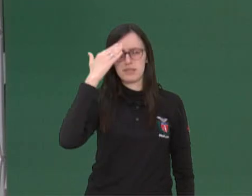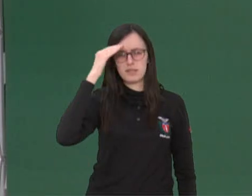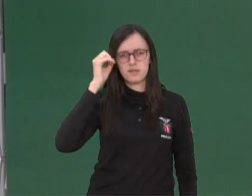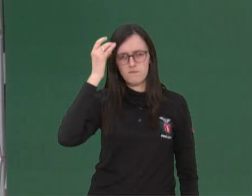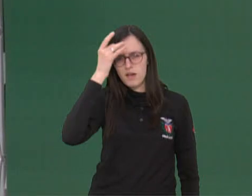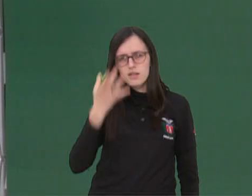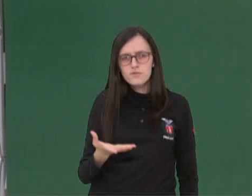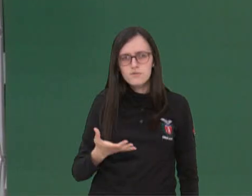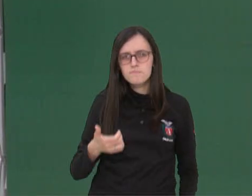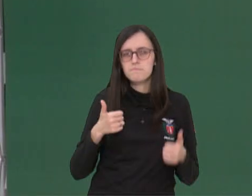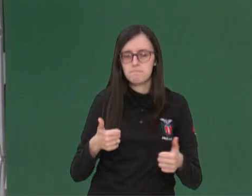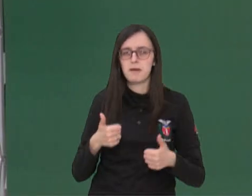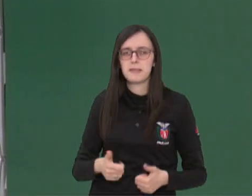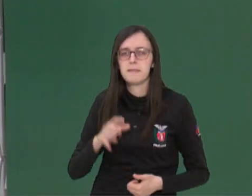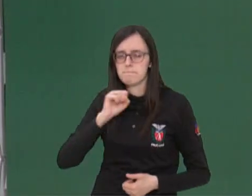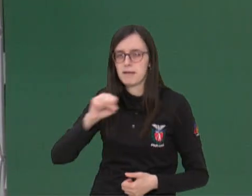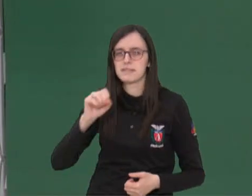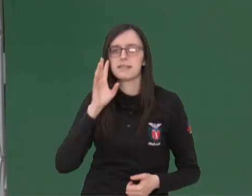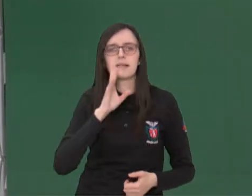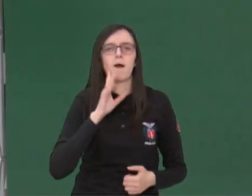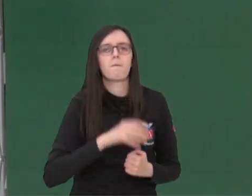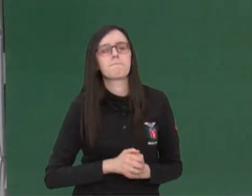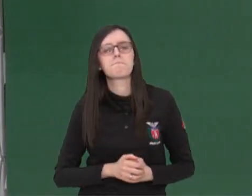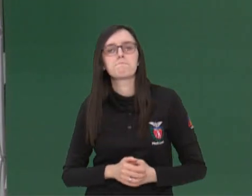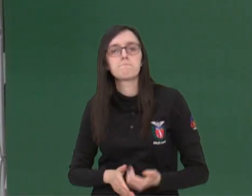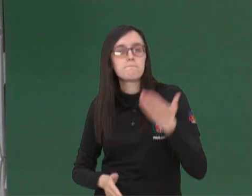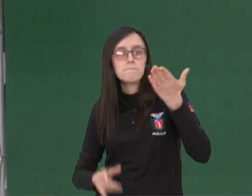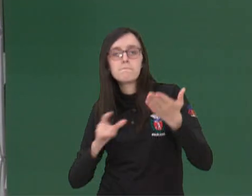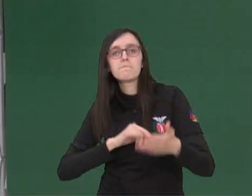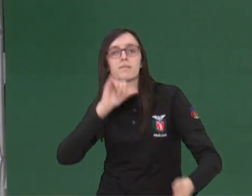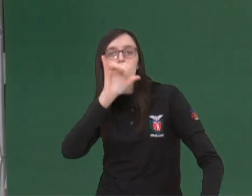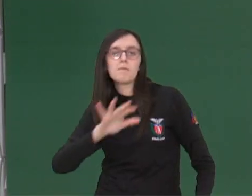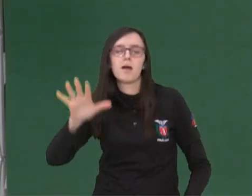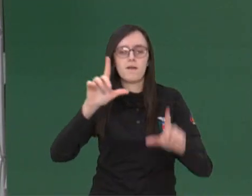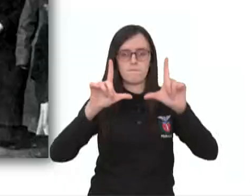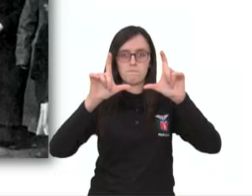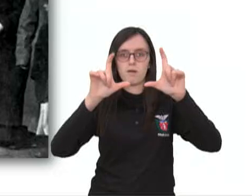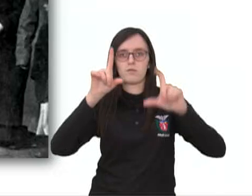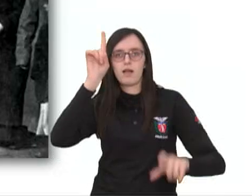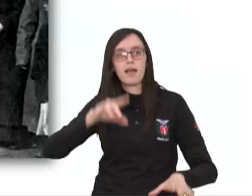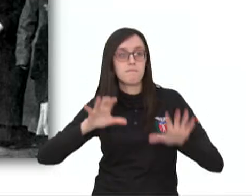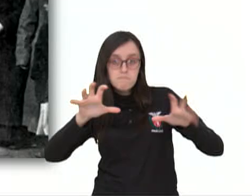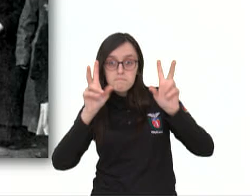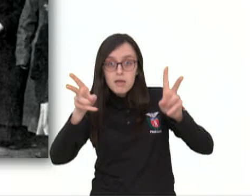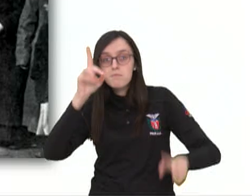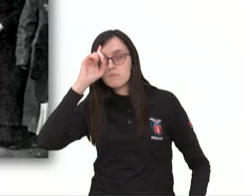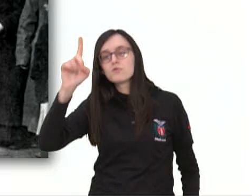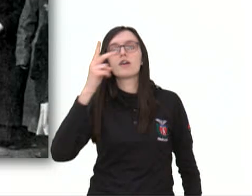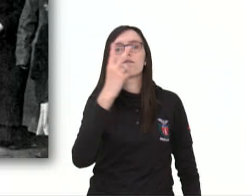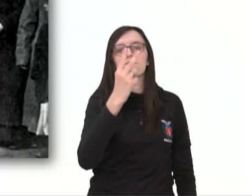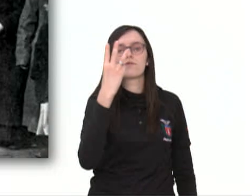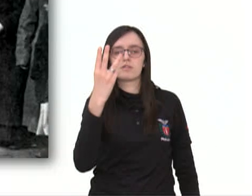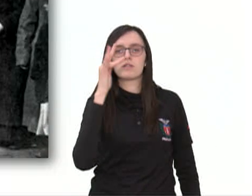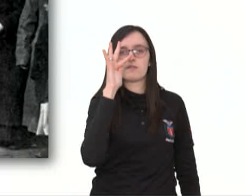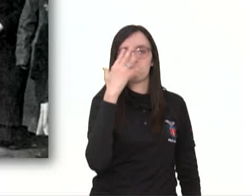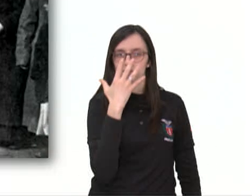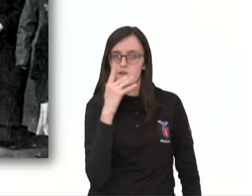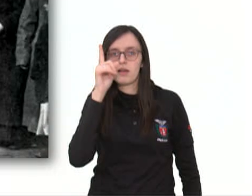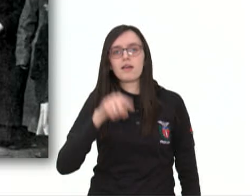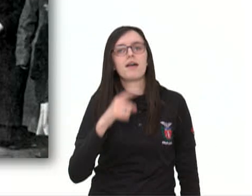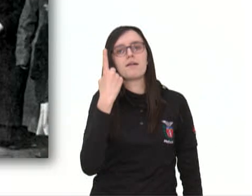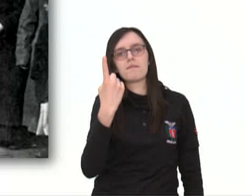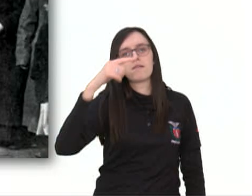fácil? Massa! Então, aqui tem uma foto desse dia, 23 de fevereiro